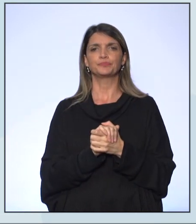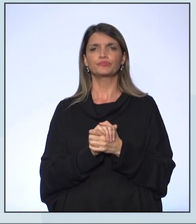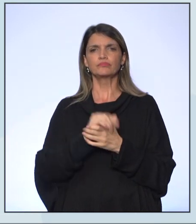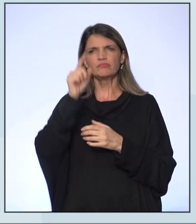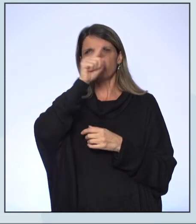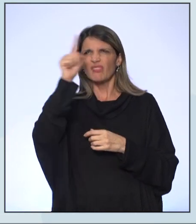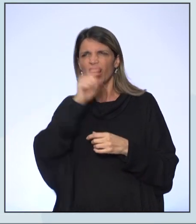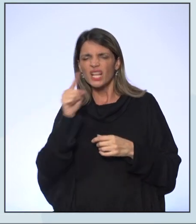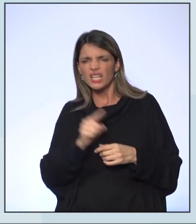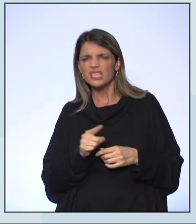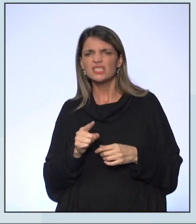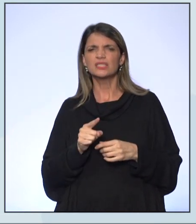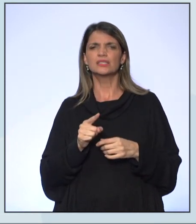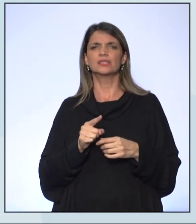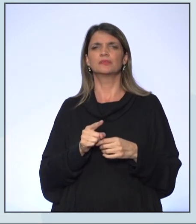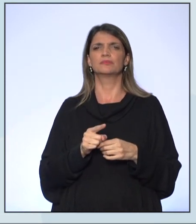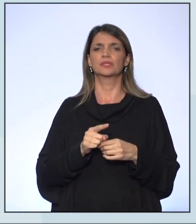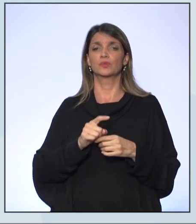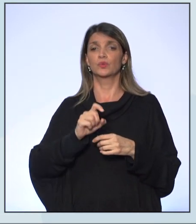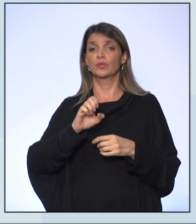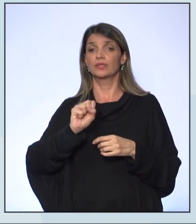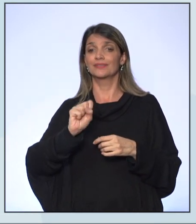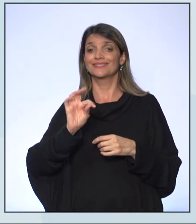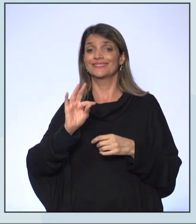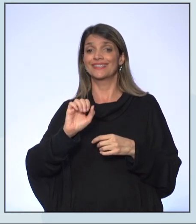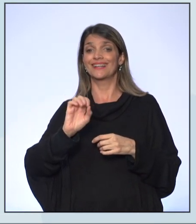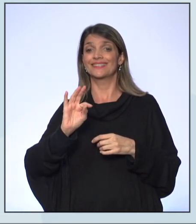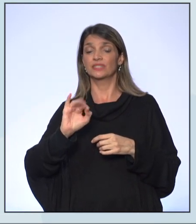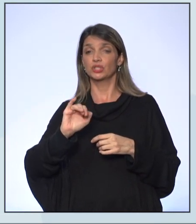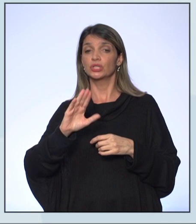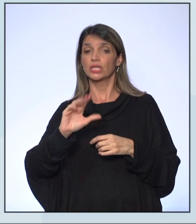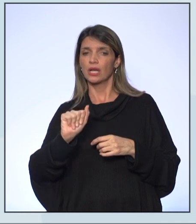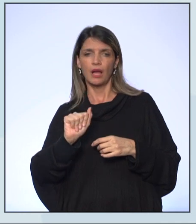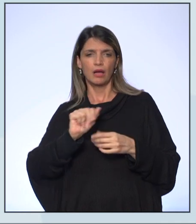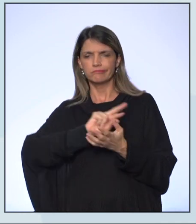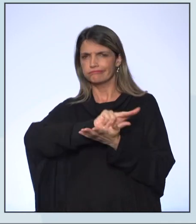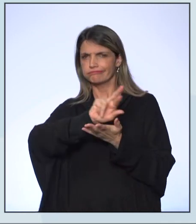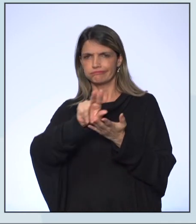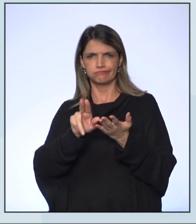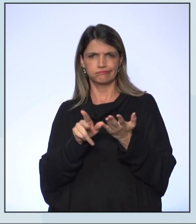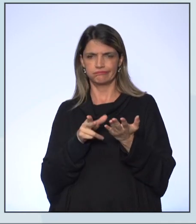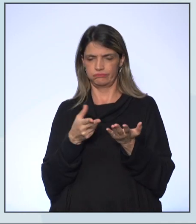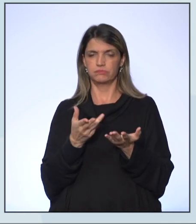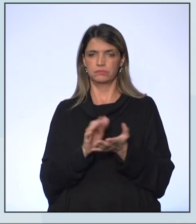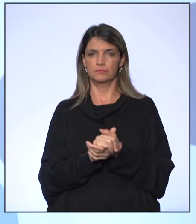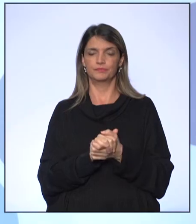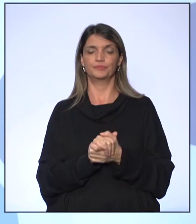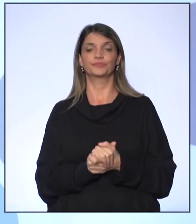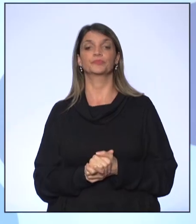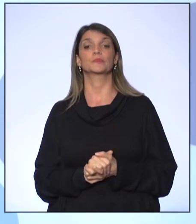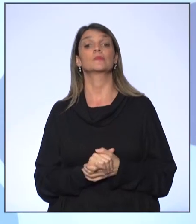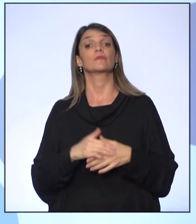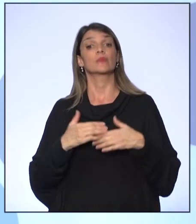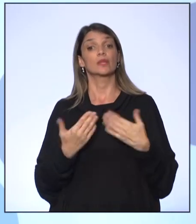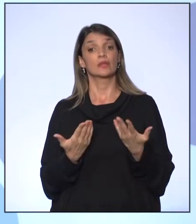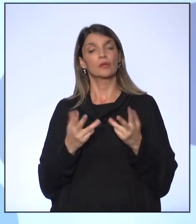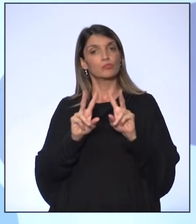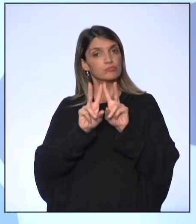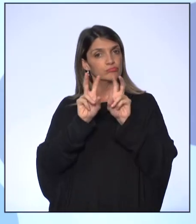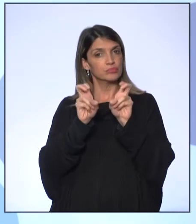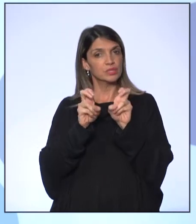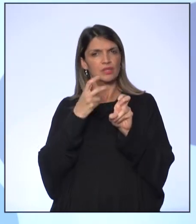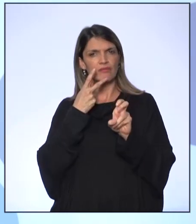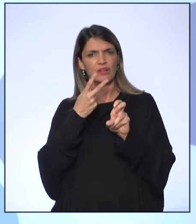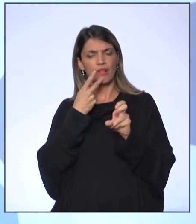relâmpago, eletricidade estática. Essas aí são as partes relacionadas à eletricidade. Ok? sim. Então, é sobre isso que nós